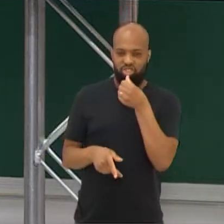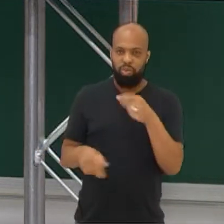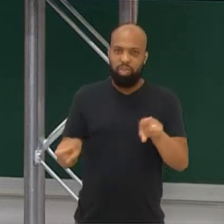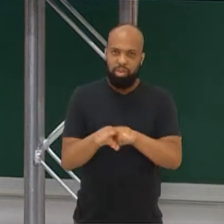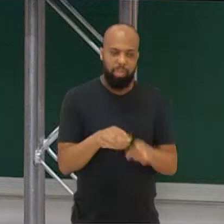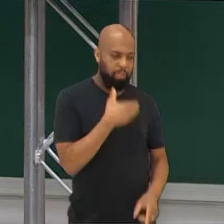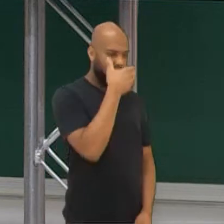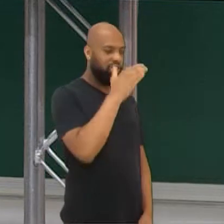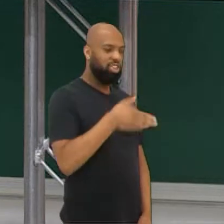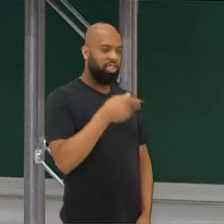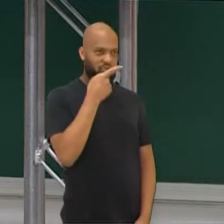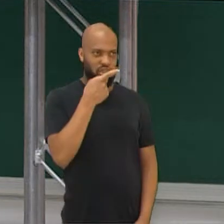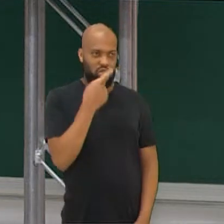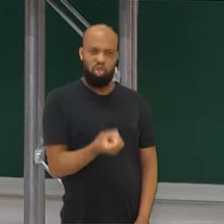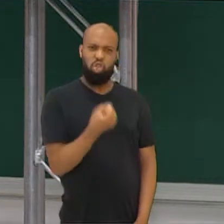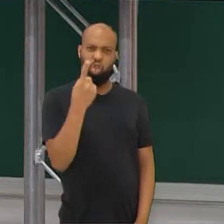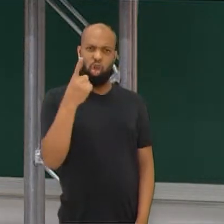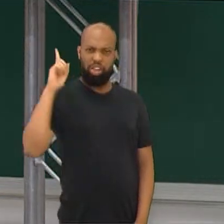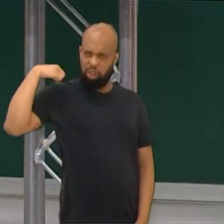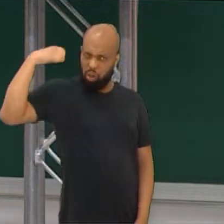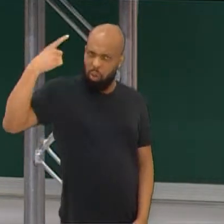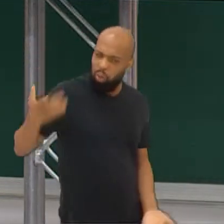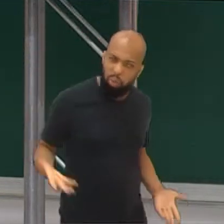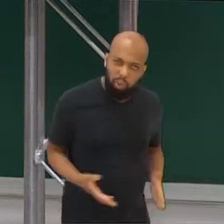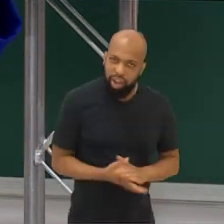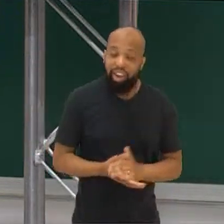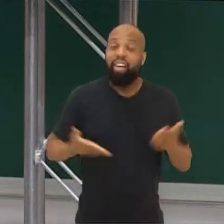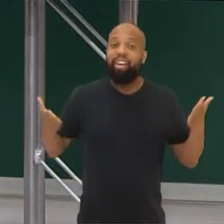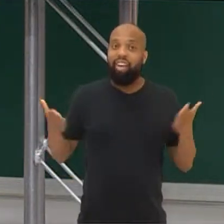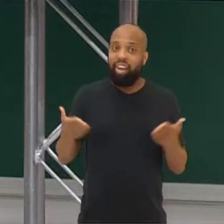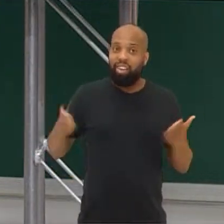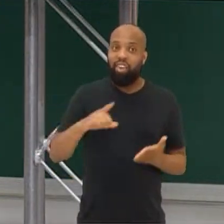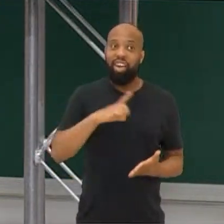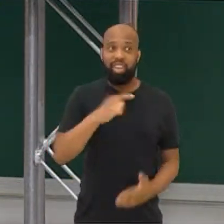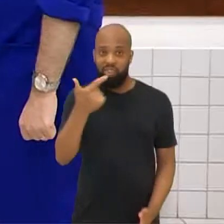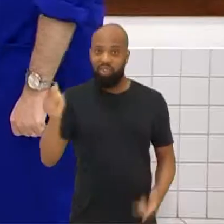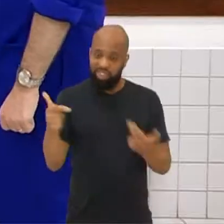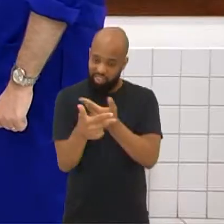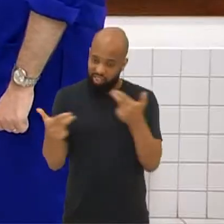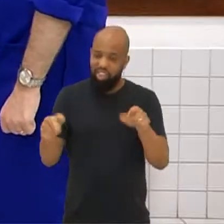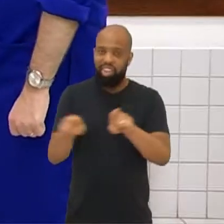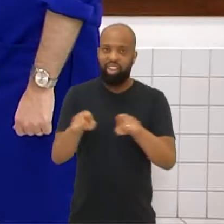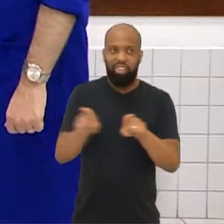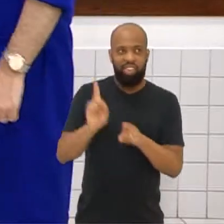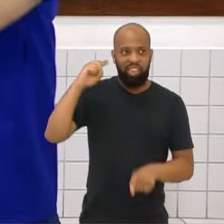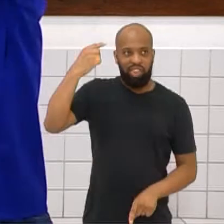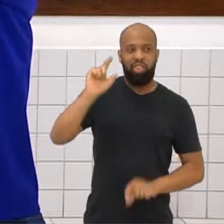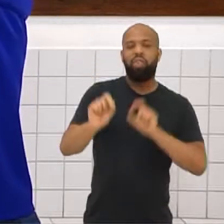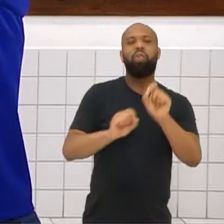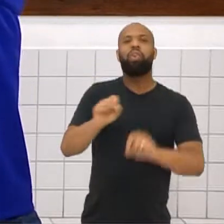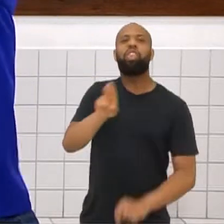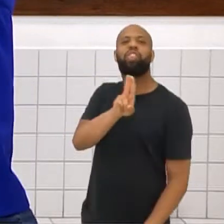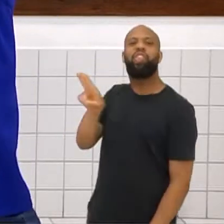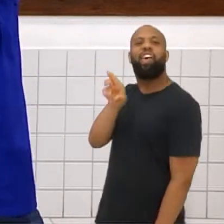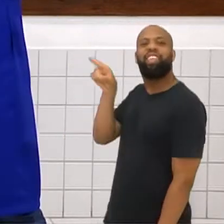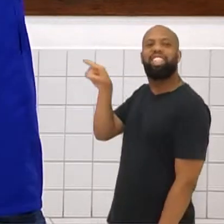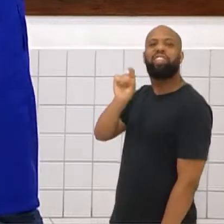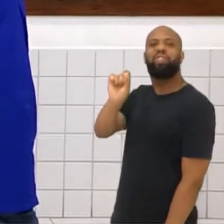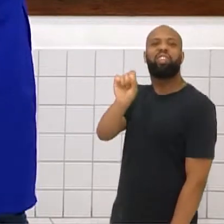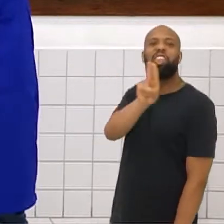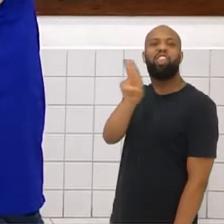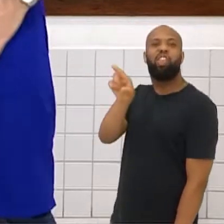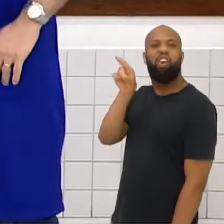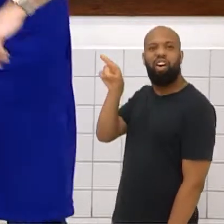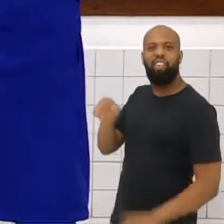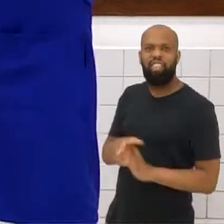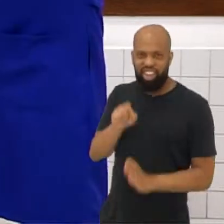maçã já disseram ali, meu Deus, que troço doido. Agora tem mais um troço bem doido aqui. A galera tá Qual com o nome fome, disso? Tá com fome, Rob.